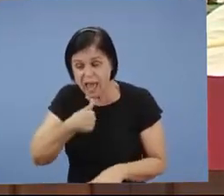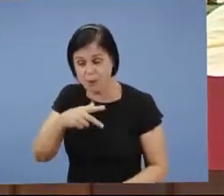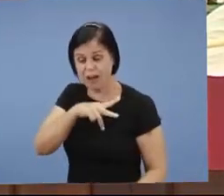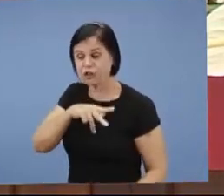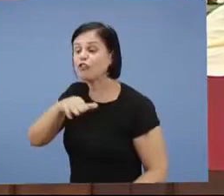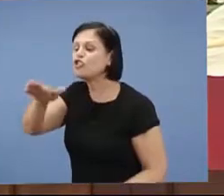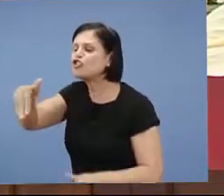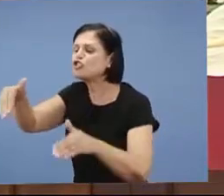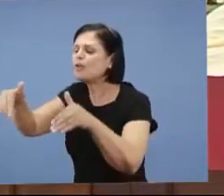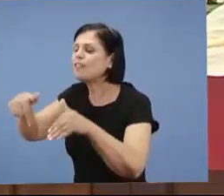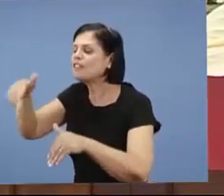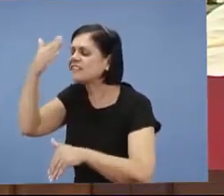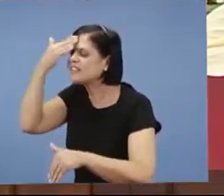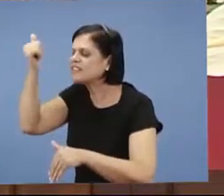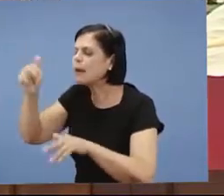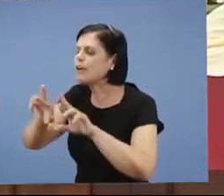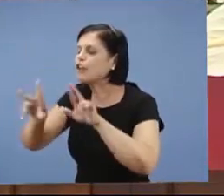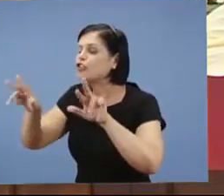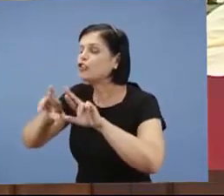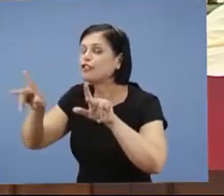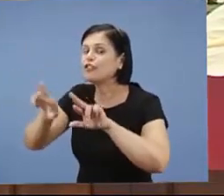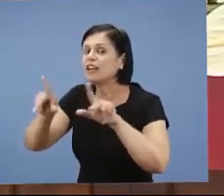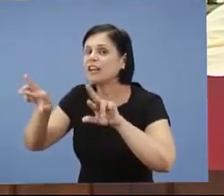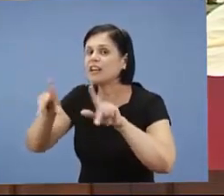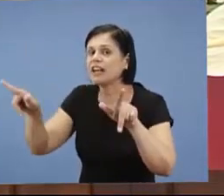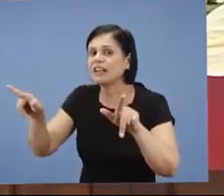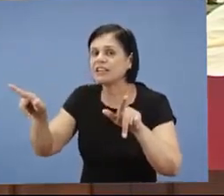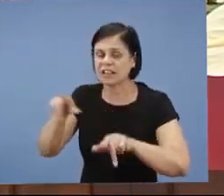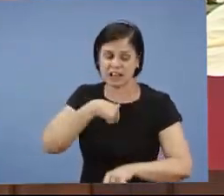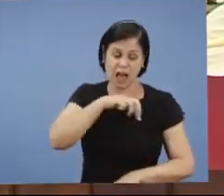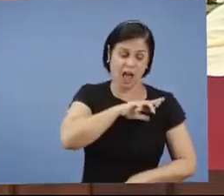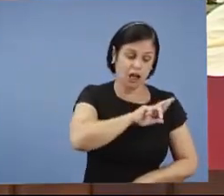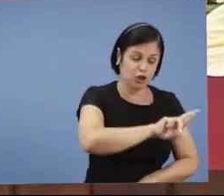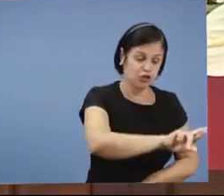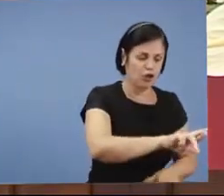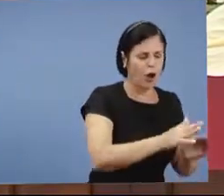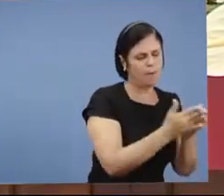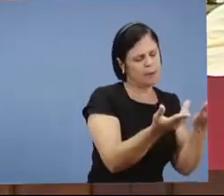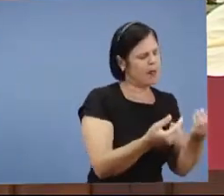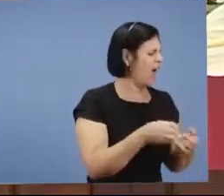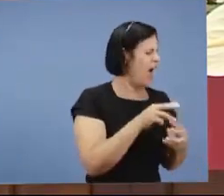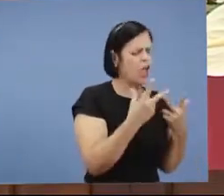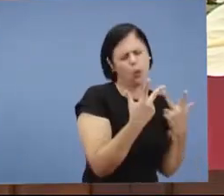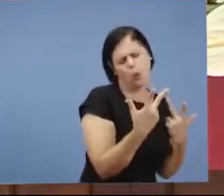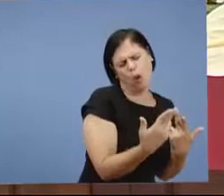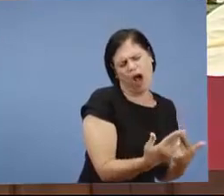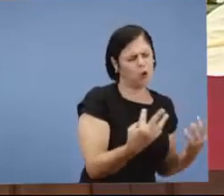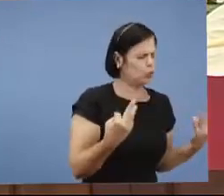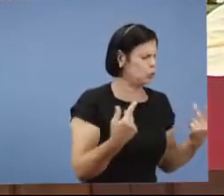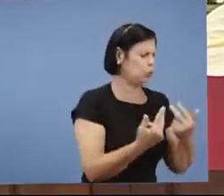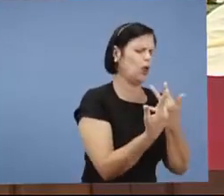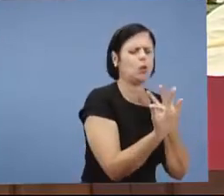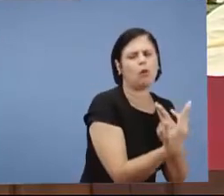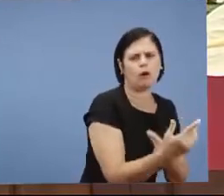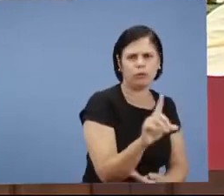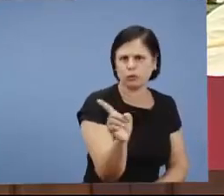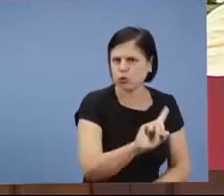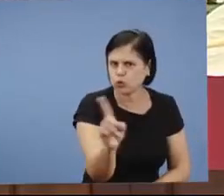pessoalmente, se elas sabem qual é a diferença da palavra que está sendo pregada aí, que tudo é igual, tudo mesmo.